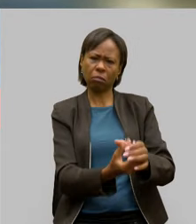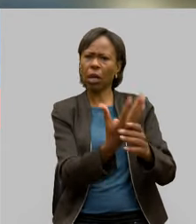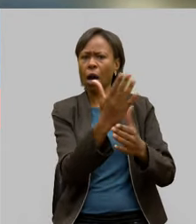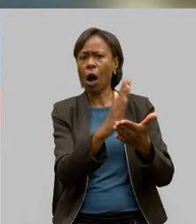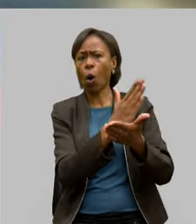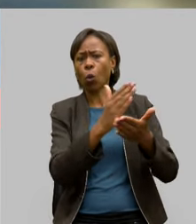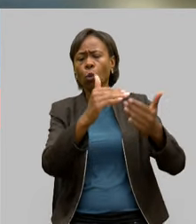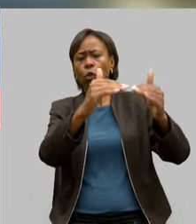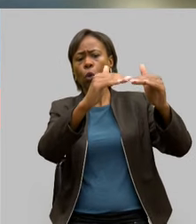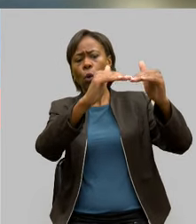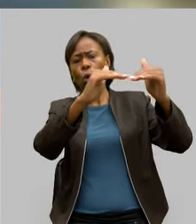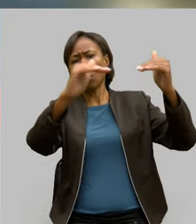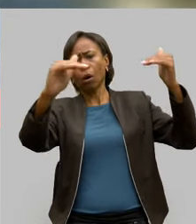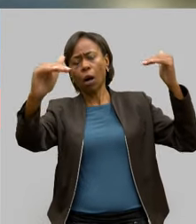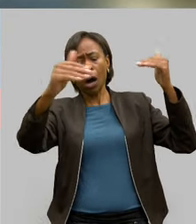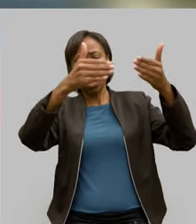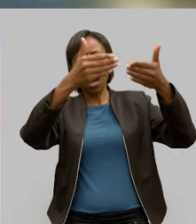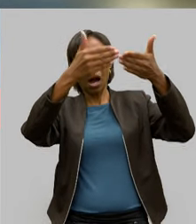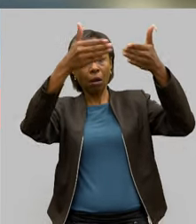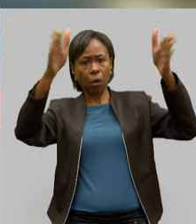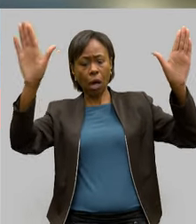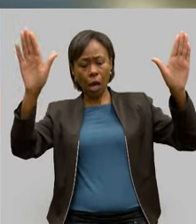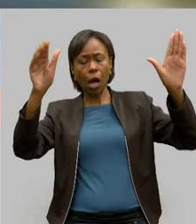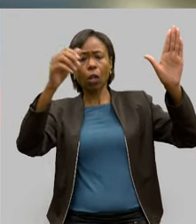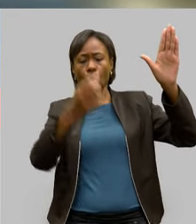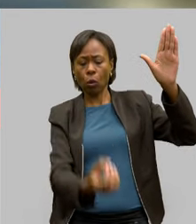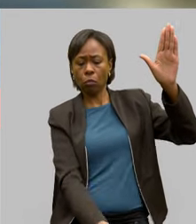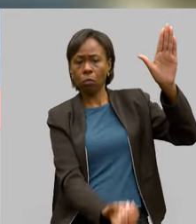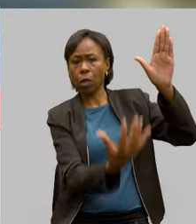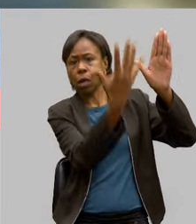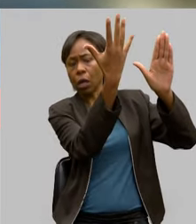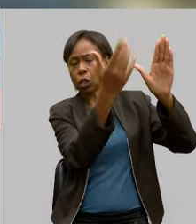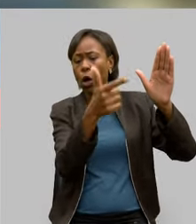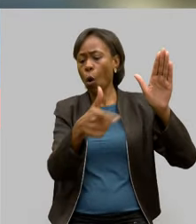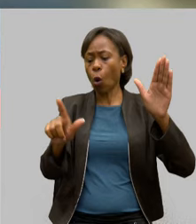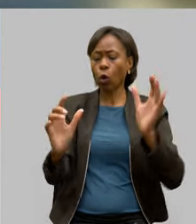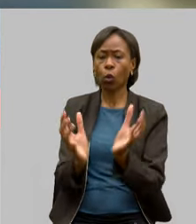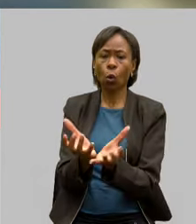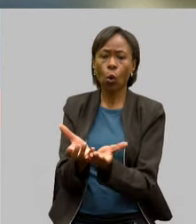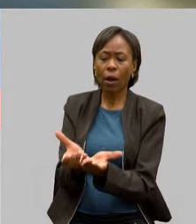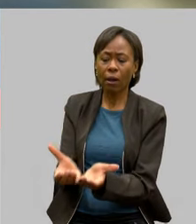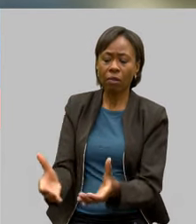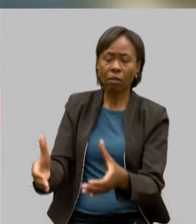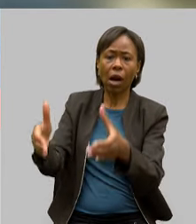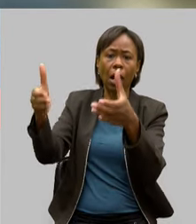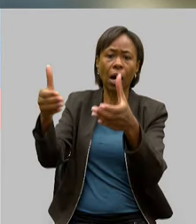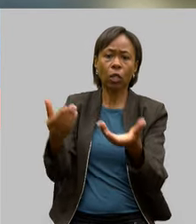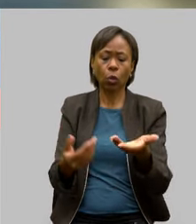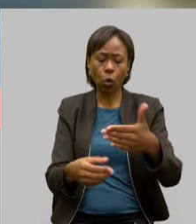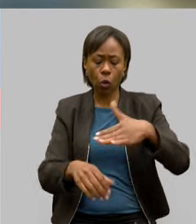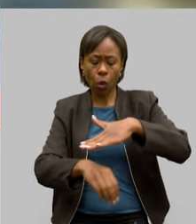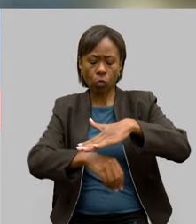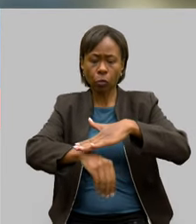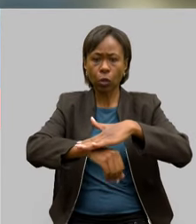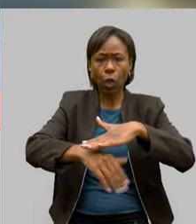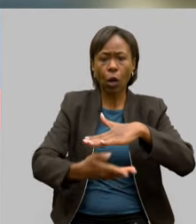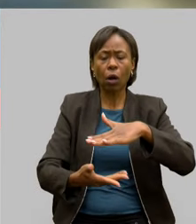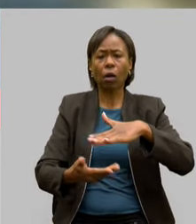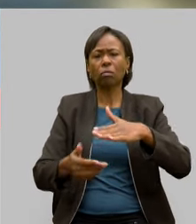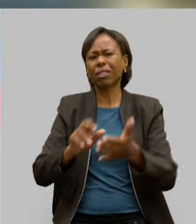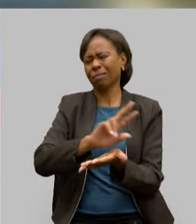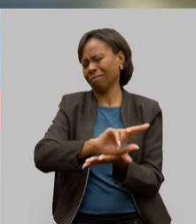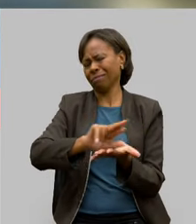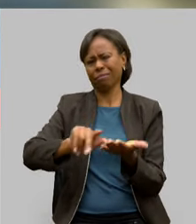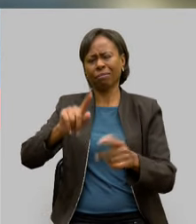associações que cultivam em vasos cultivam no solo cultivam embaixo de casa de vegetação então nós estamos